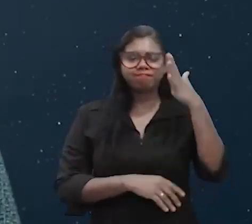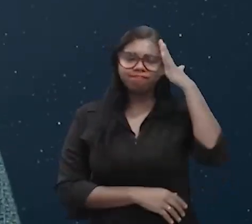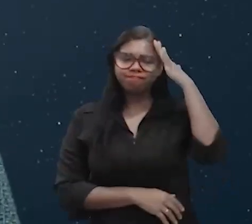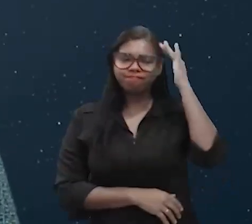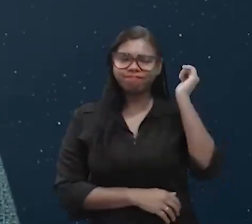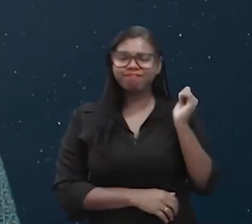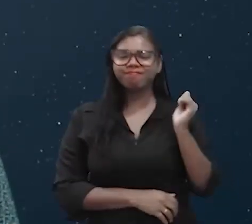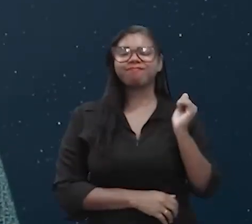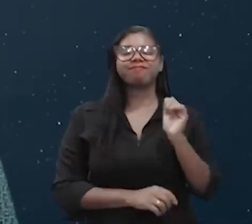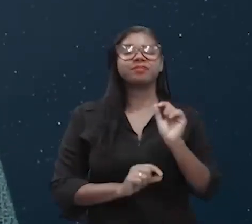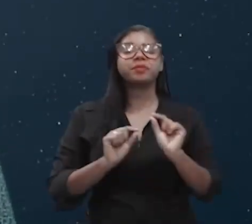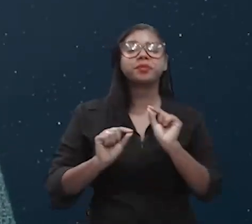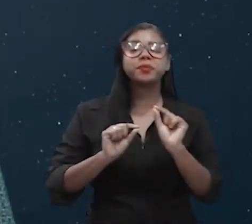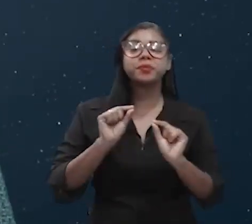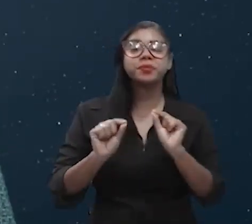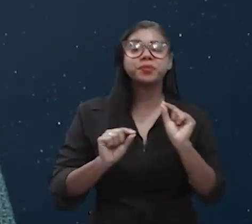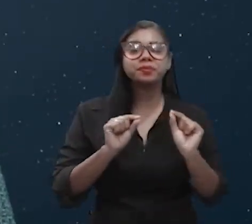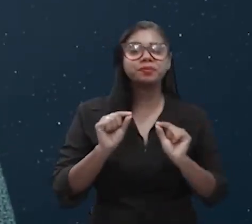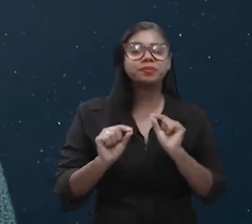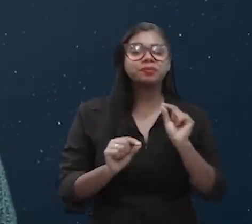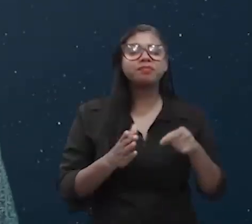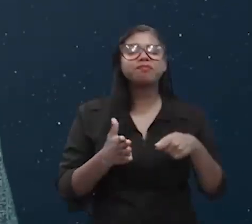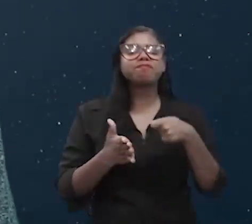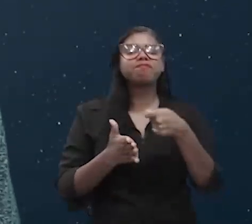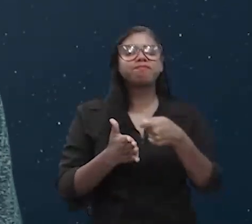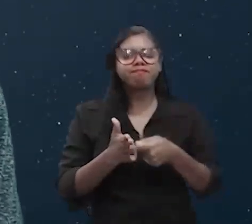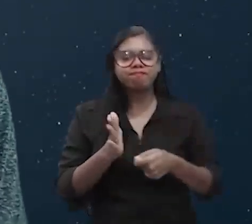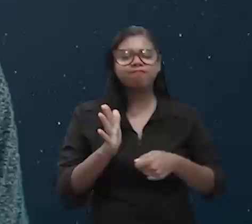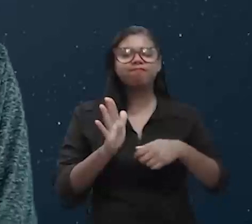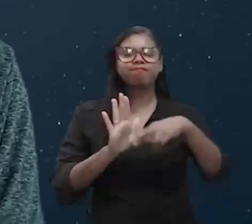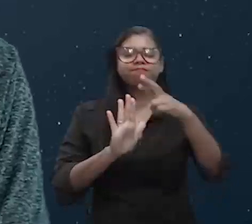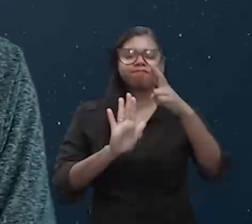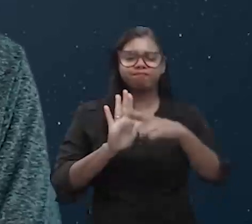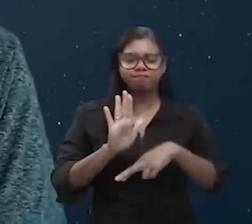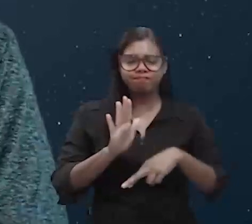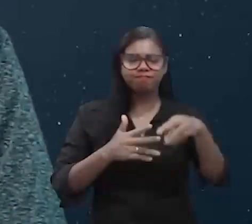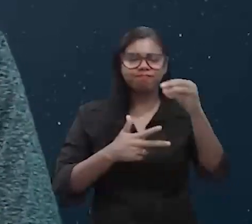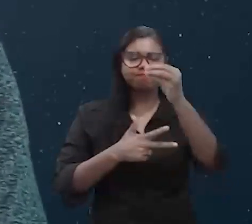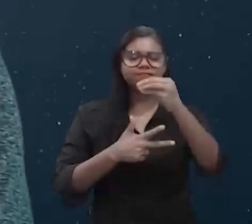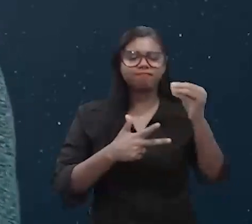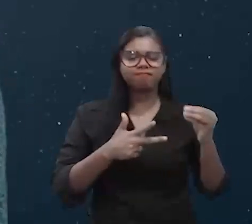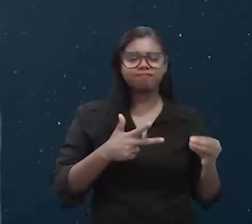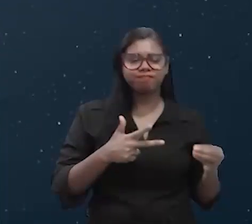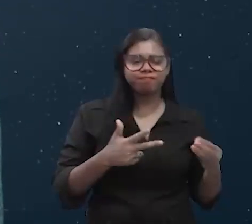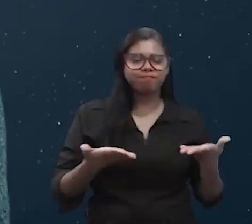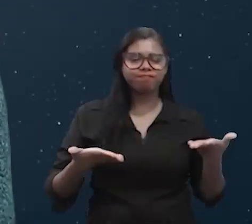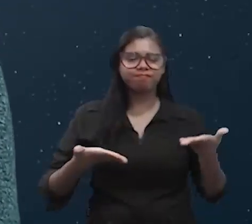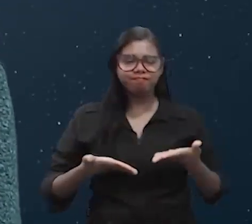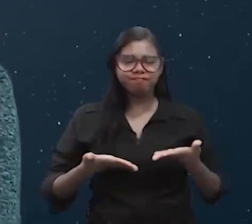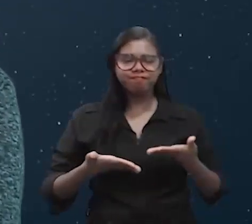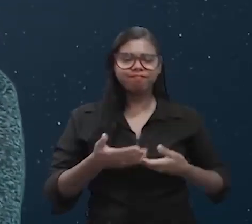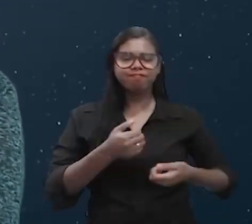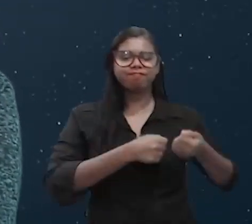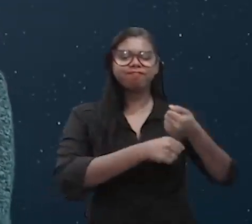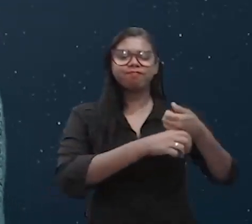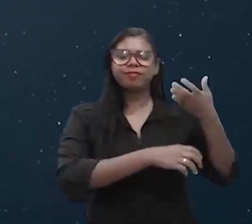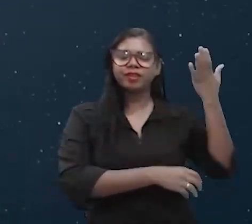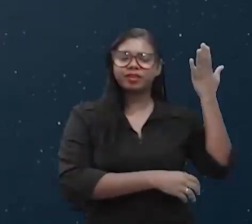o mais cobrado nas provas do Enem até hoje. Inclusive, a gente teve o ano passado, né, a